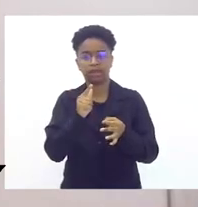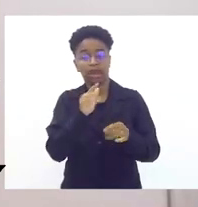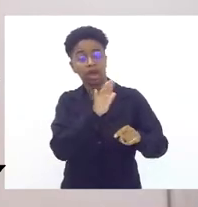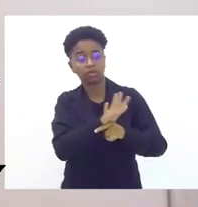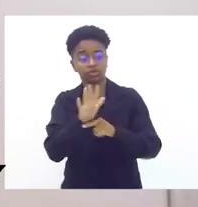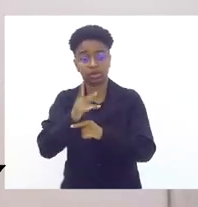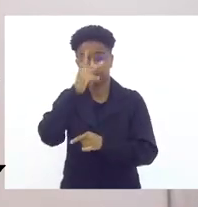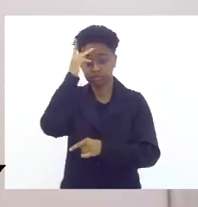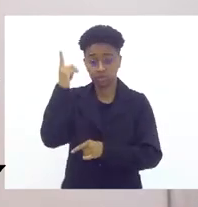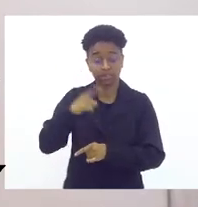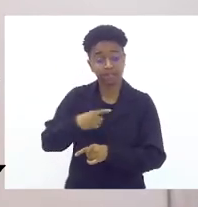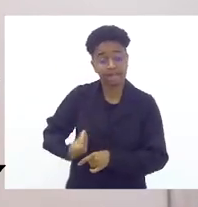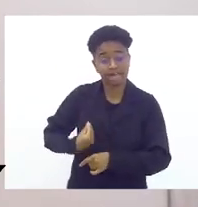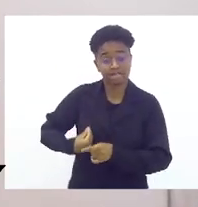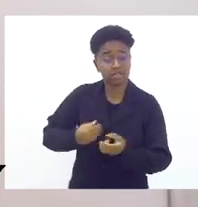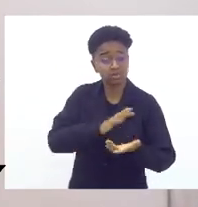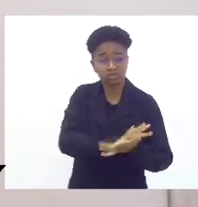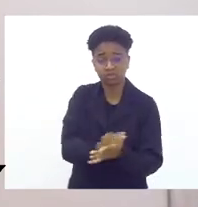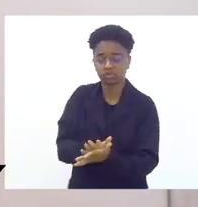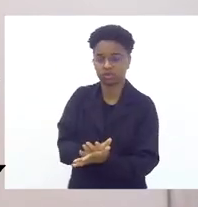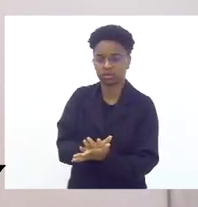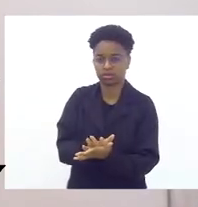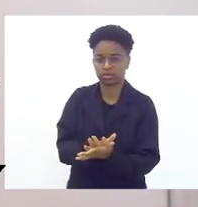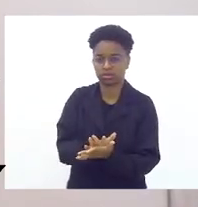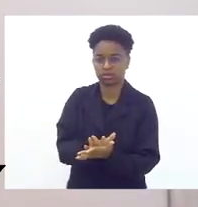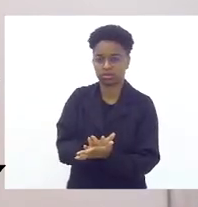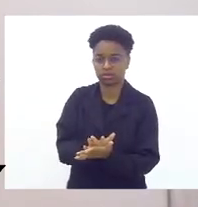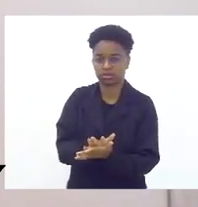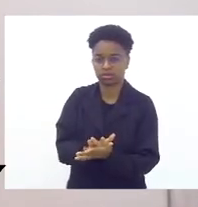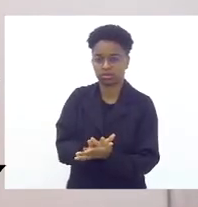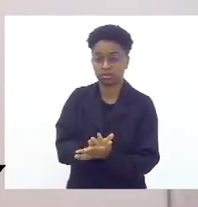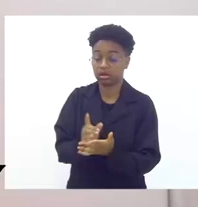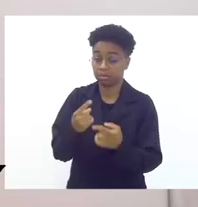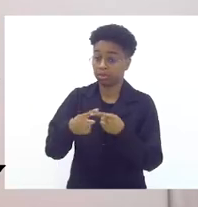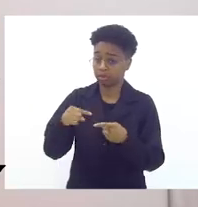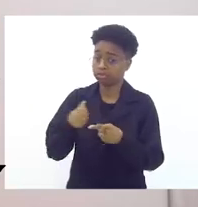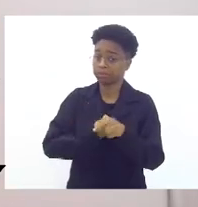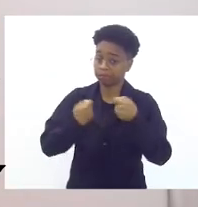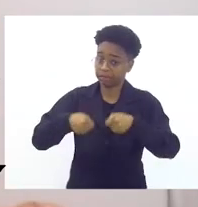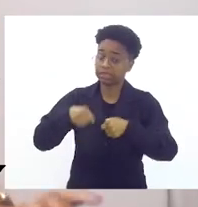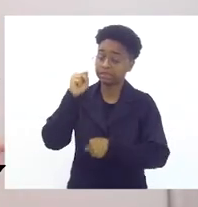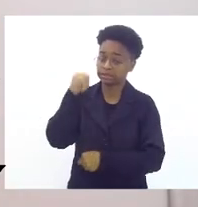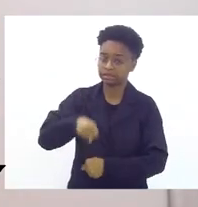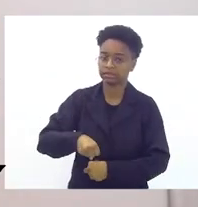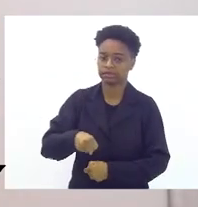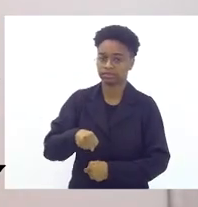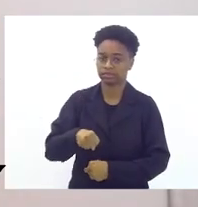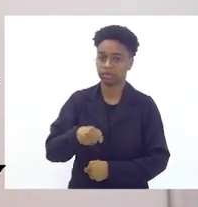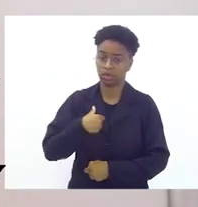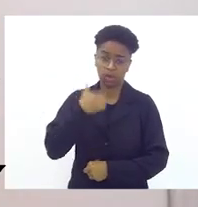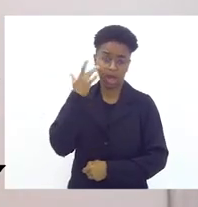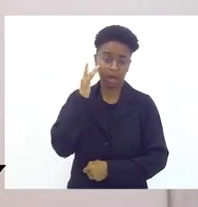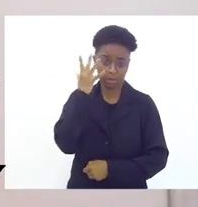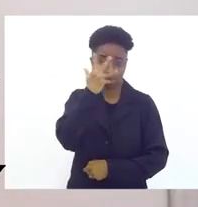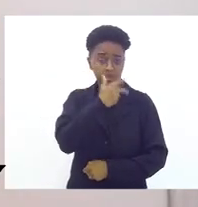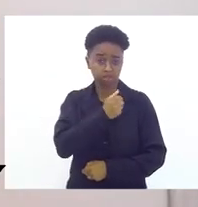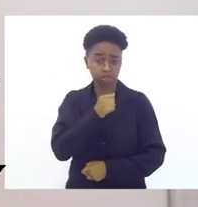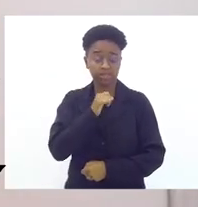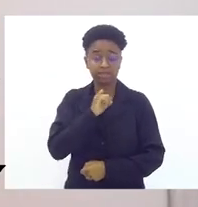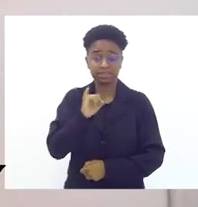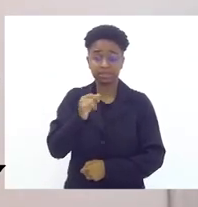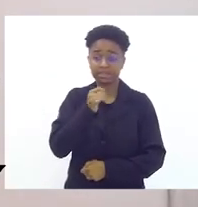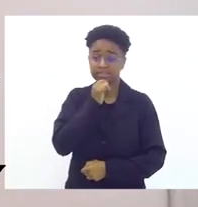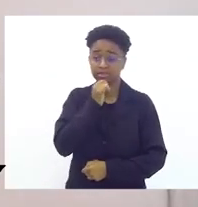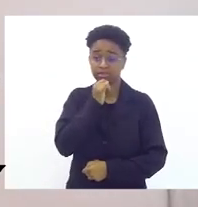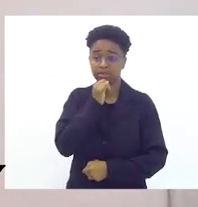vida completamente destruída Precisamos sim e aí eu eu acho bonito aqui quando tem aqui uma